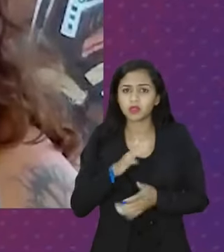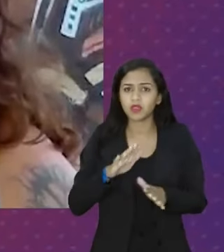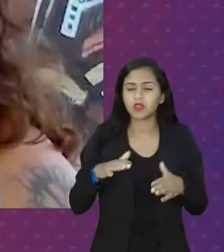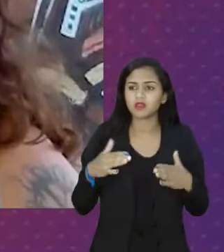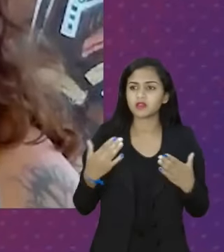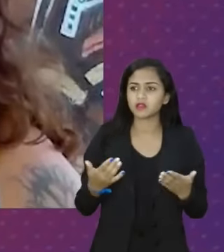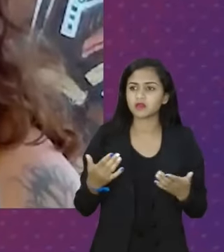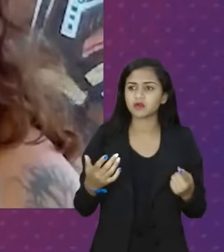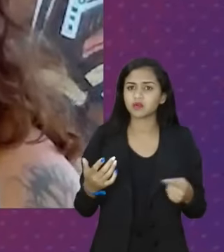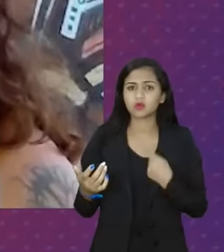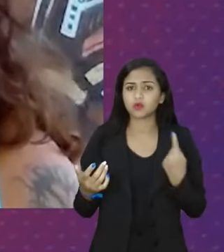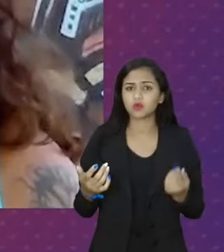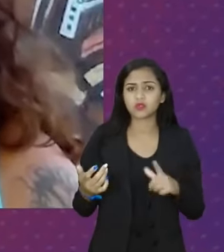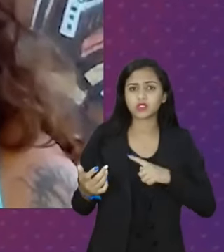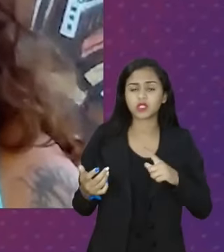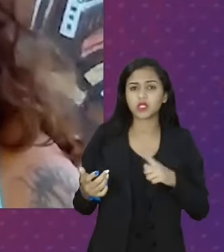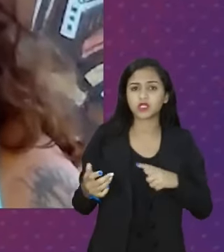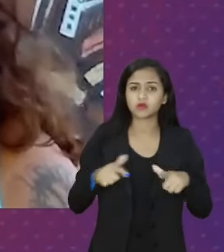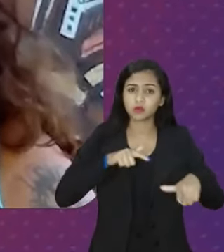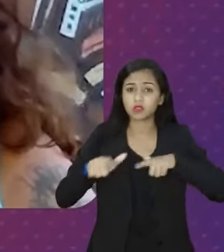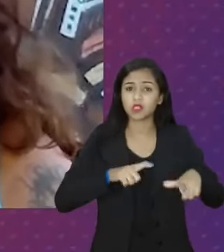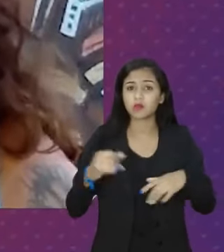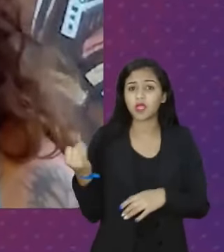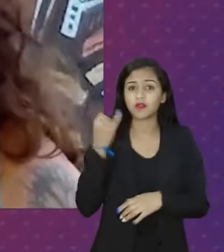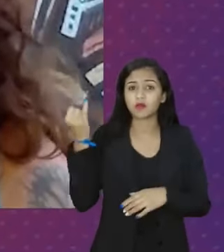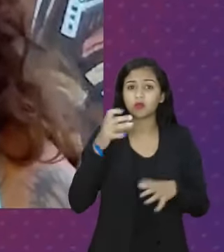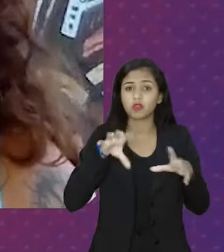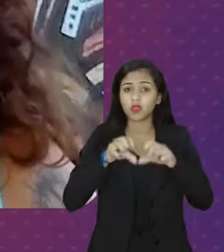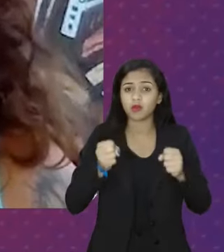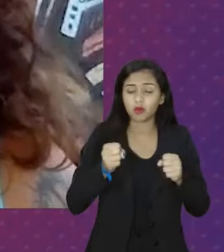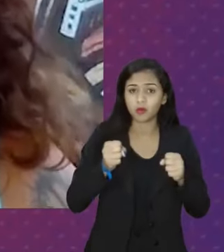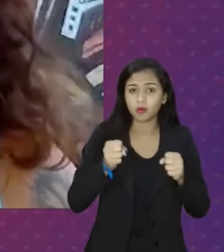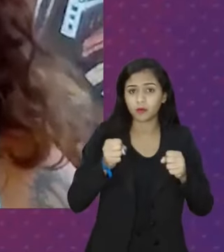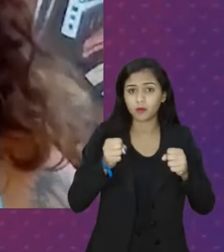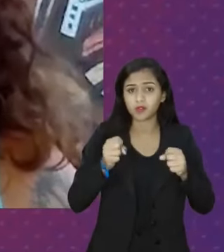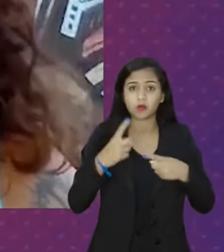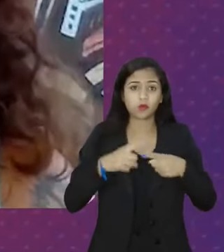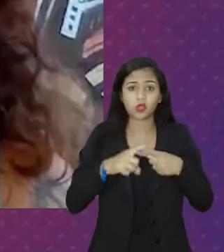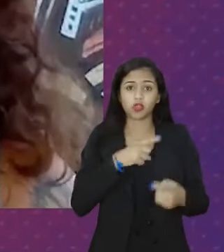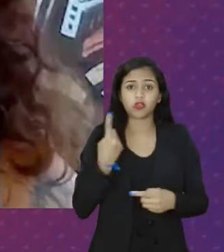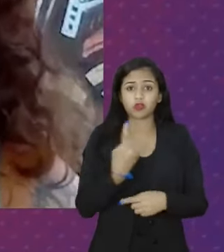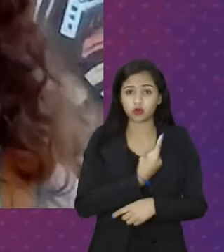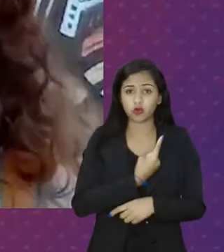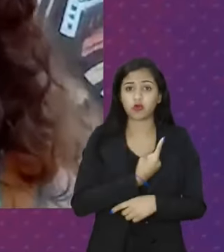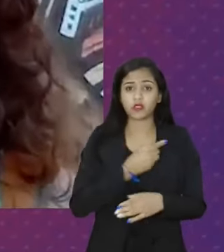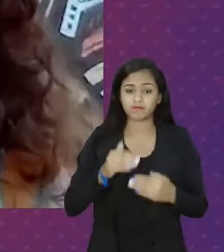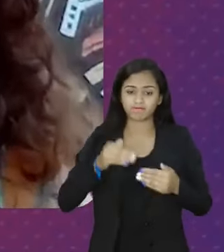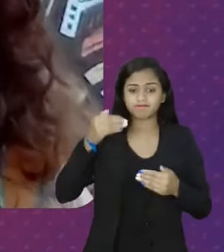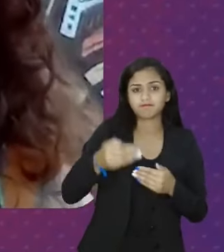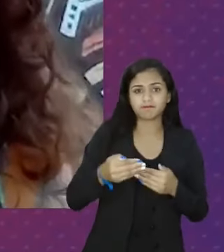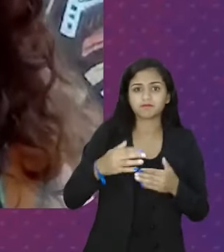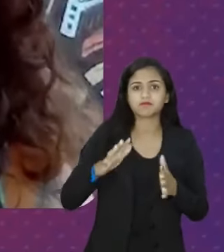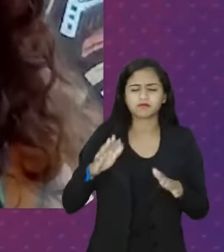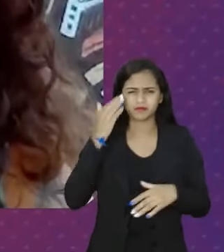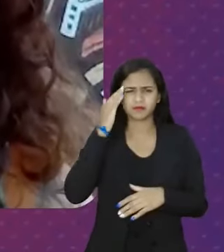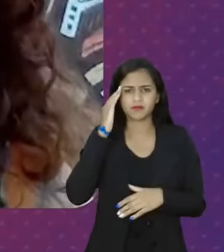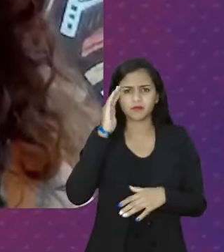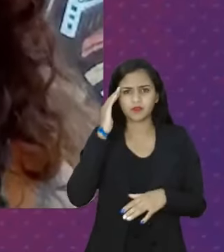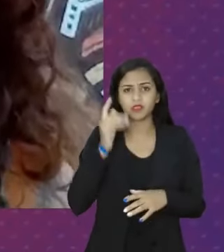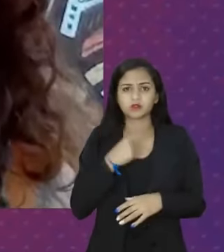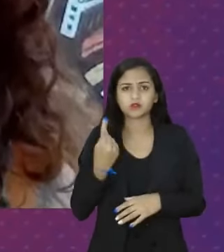tem um papel muito importante nessa coisa da formação, porque somos nós que estamos na linha de frente.